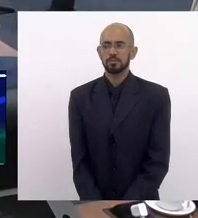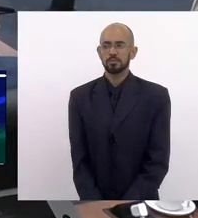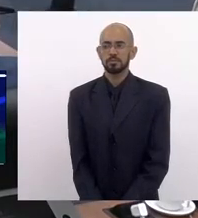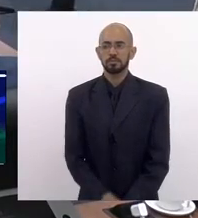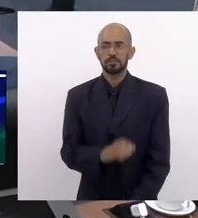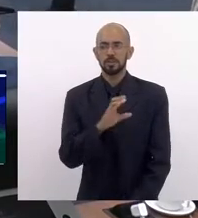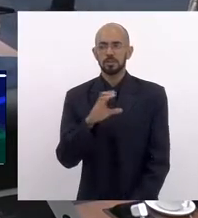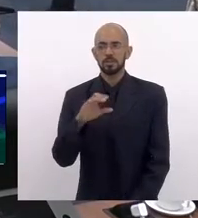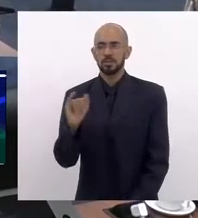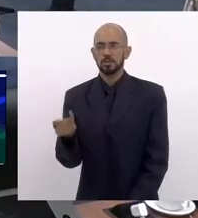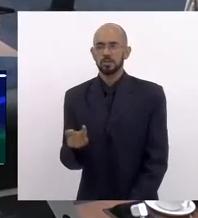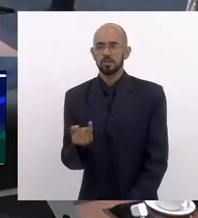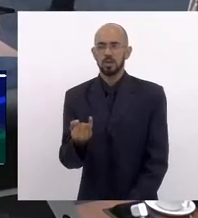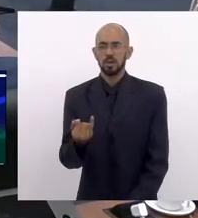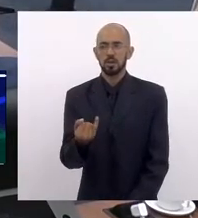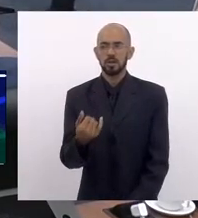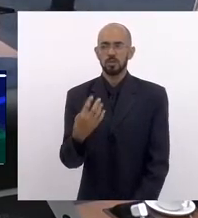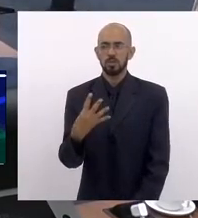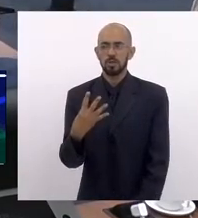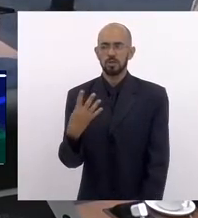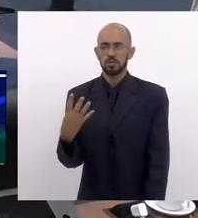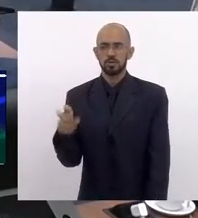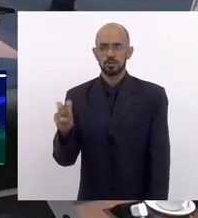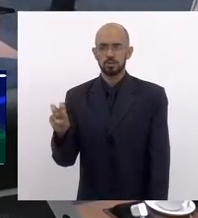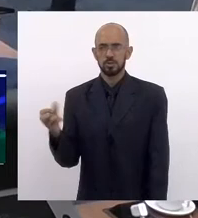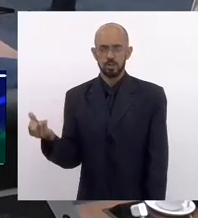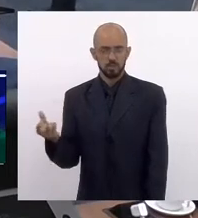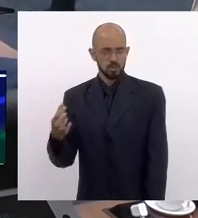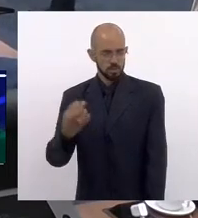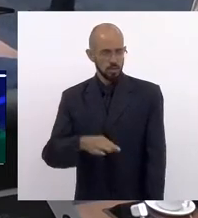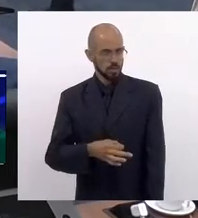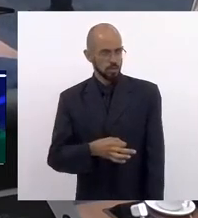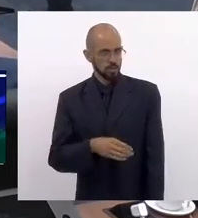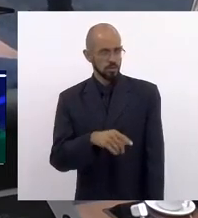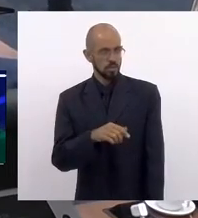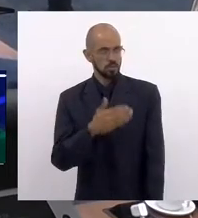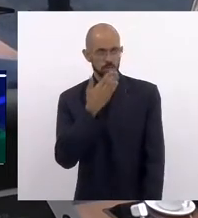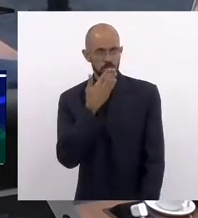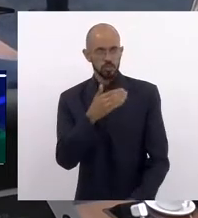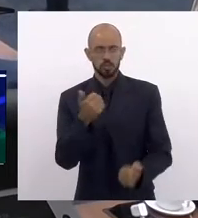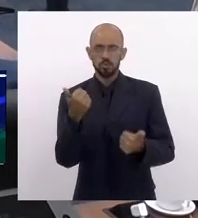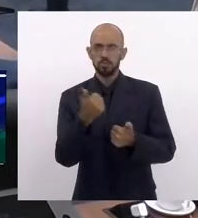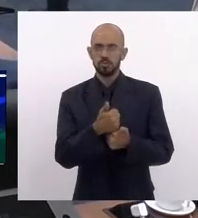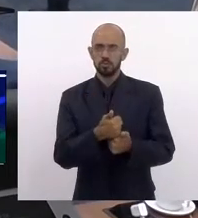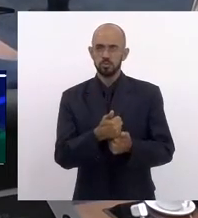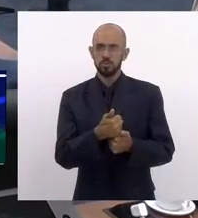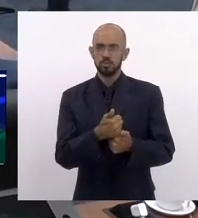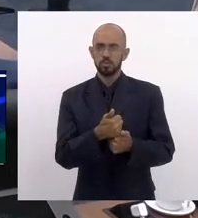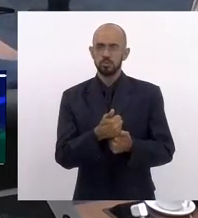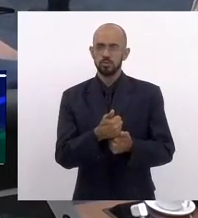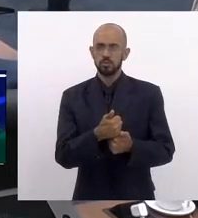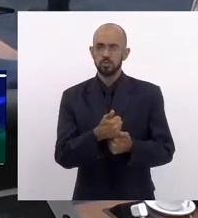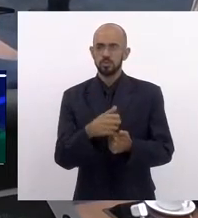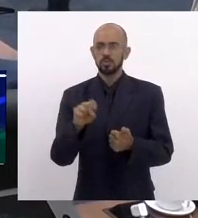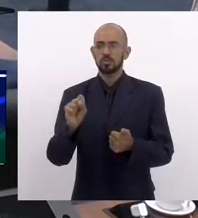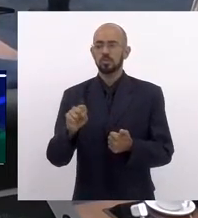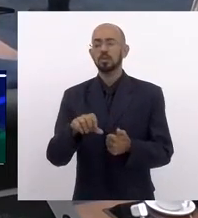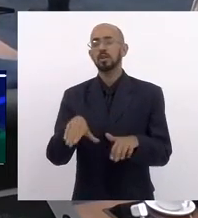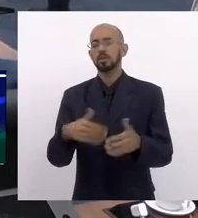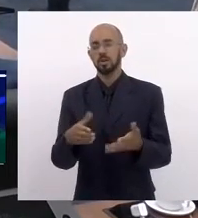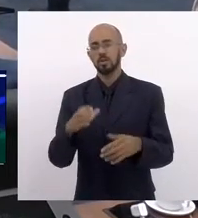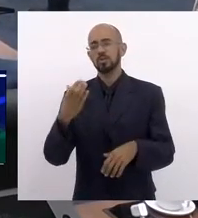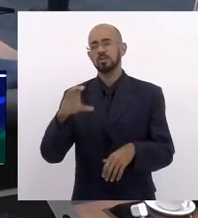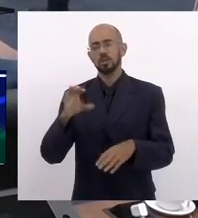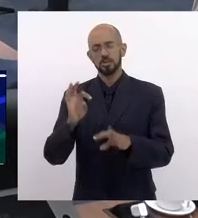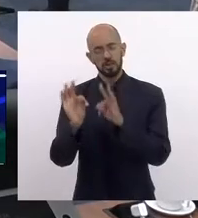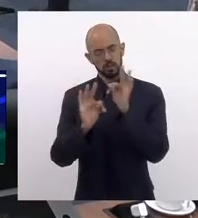CCJ. 4, 5 e 6, me parece, é isso? E concluiu por substitutivo? Concluindo então, como substitutivo. Então, o parecer da Comissão de Ciência e